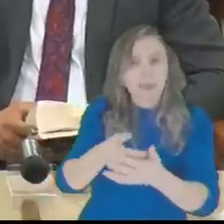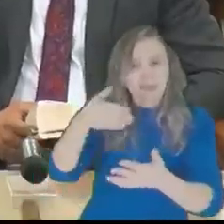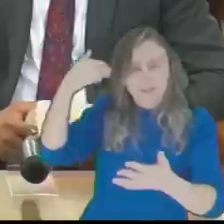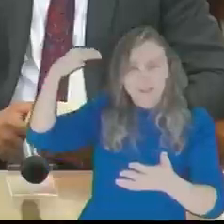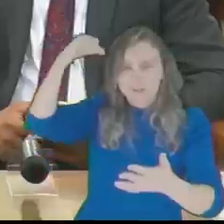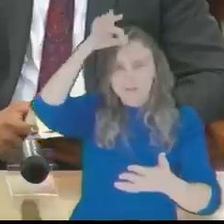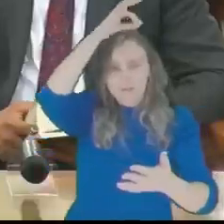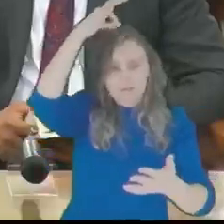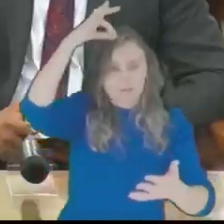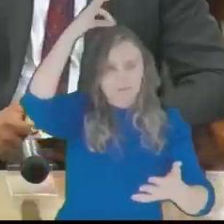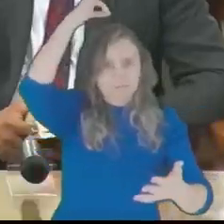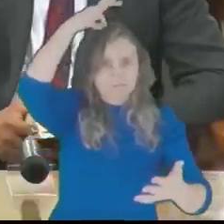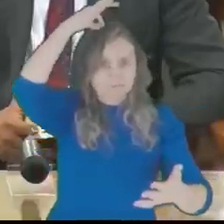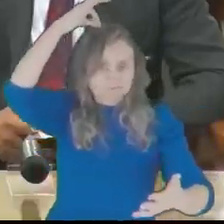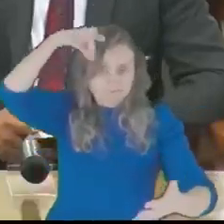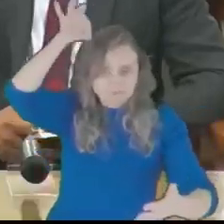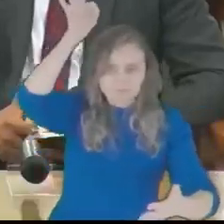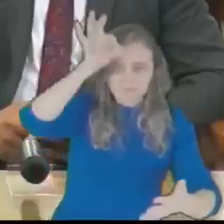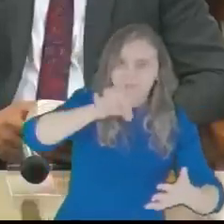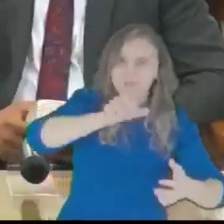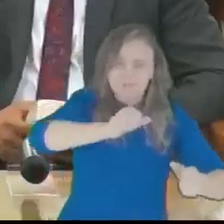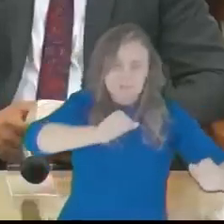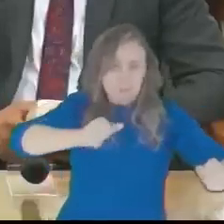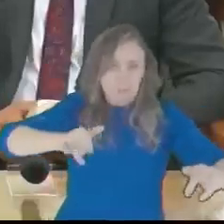do Espírito Santo.